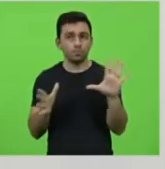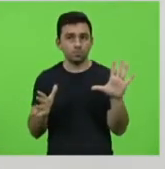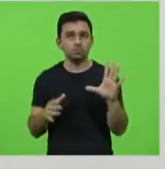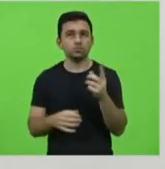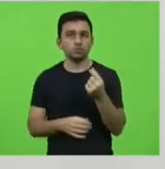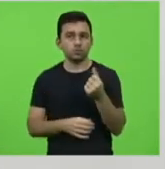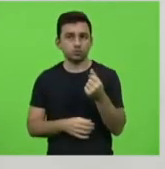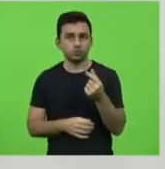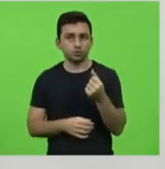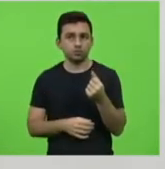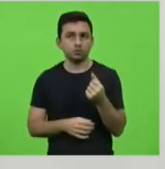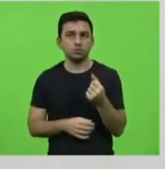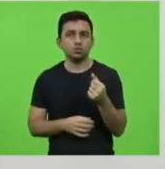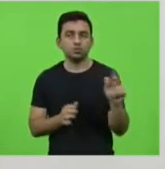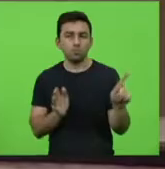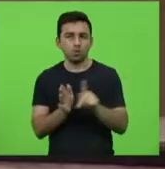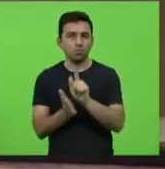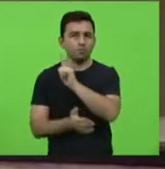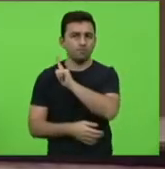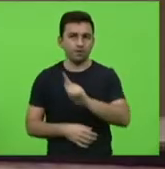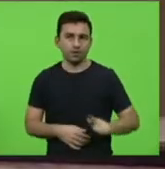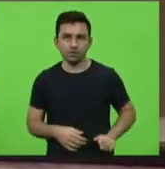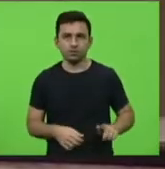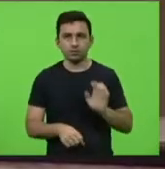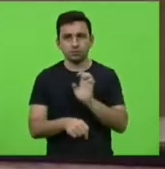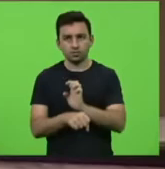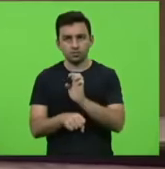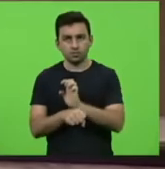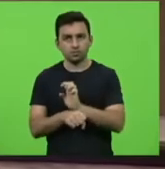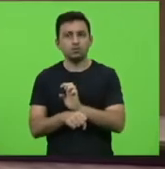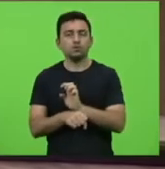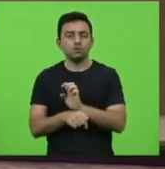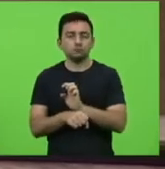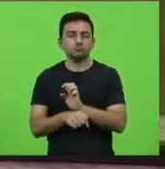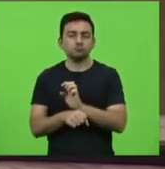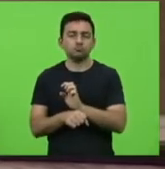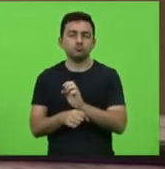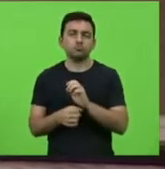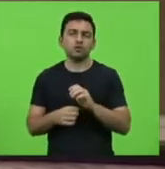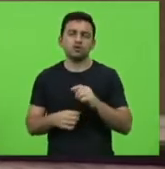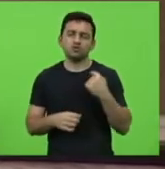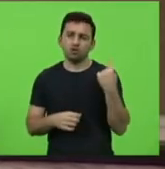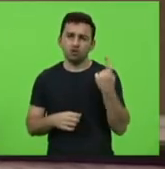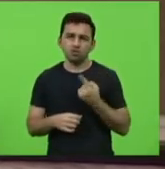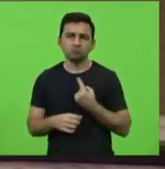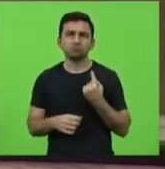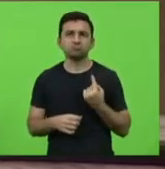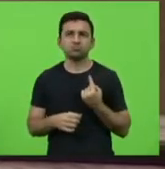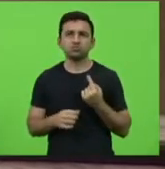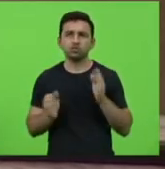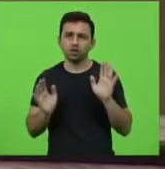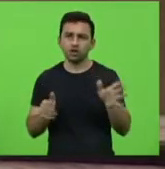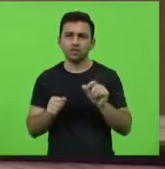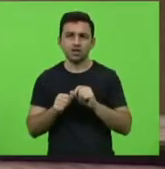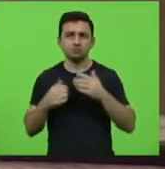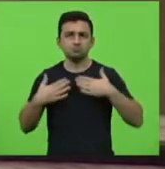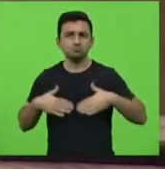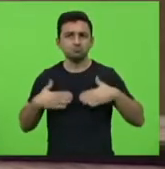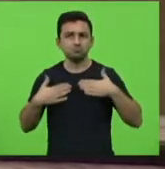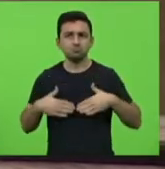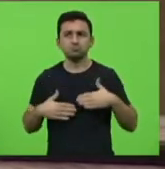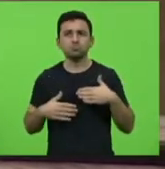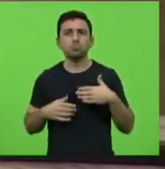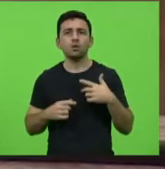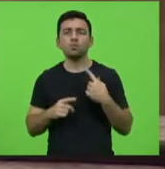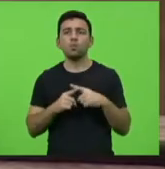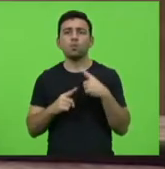recurso do governo estadual para as rodovias federais. Mas o fizemos, e eu dizia com muita tranquilidade e serenidade, porque